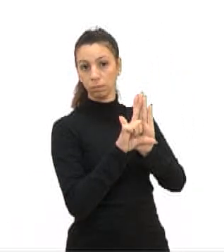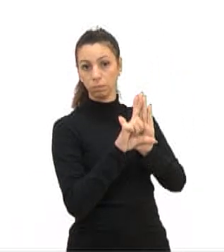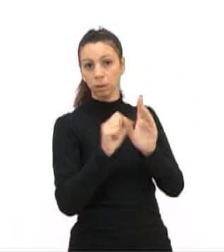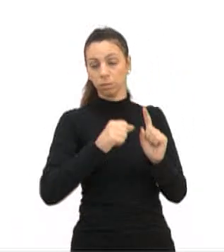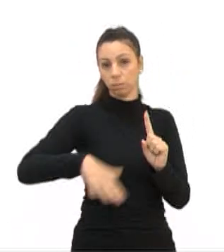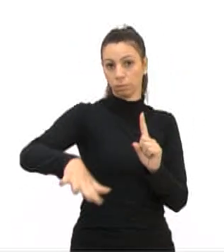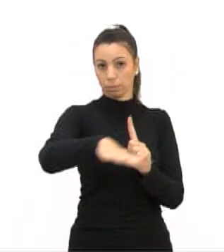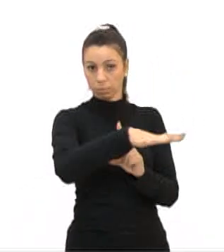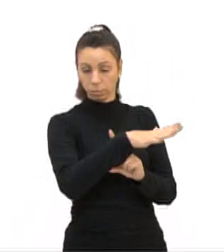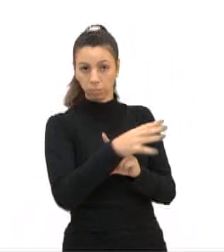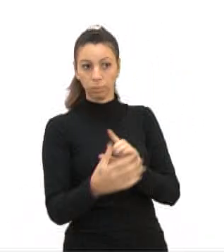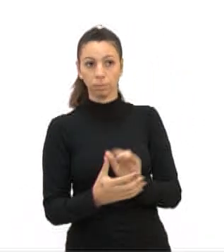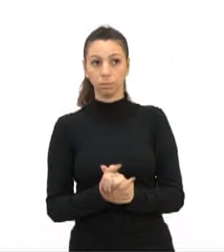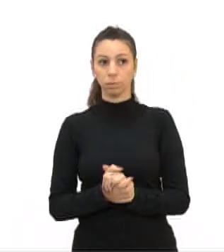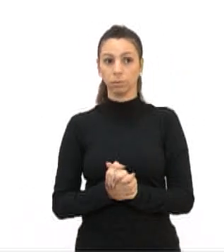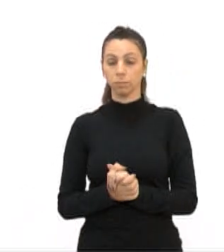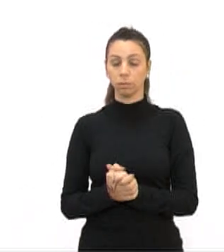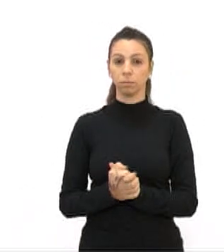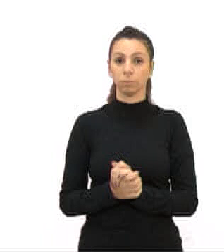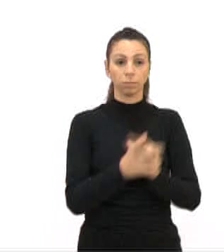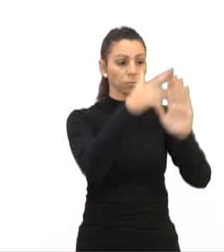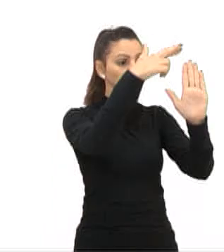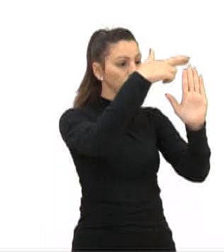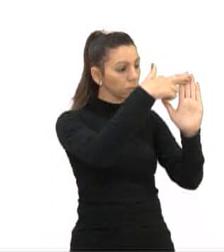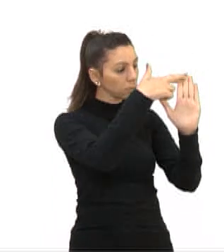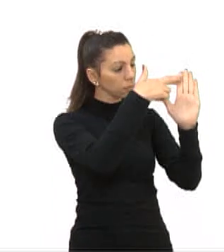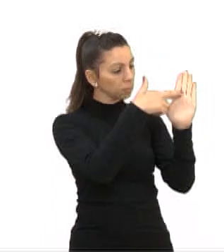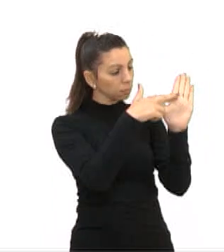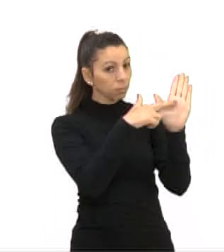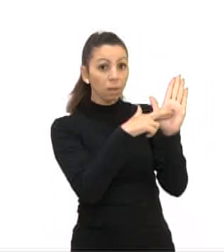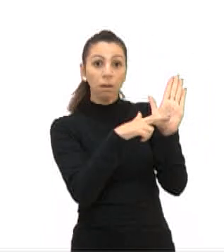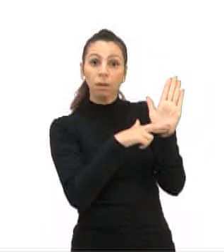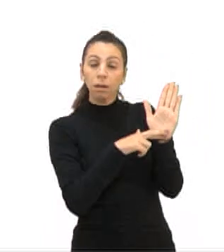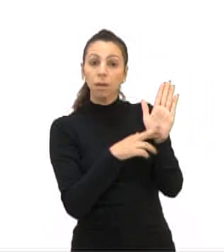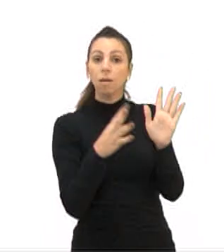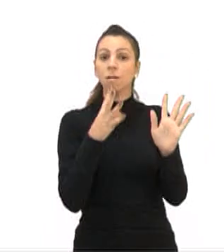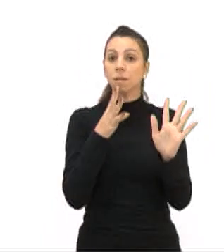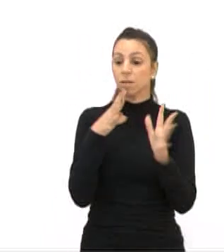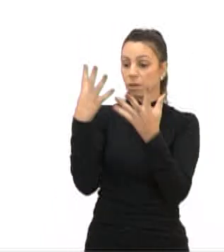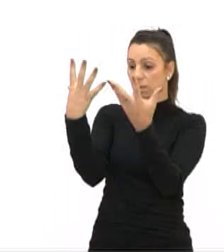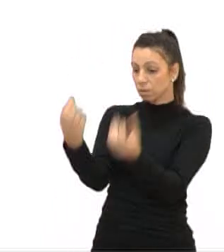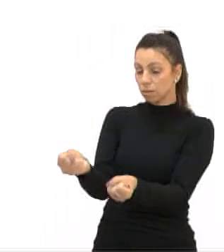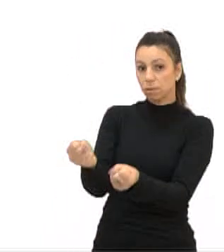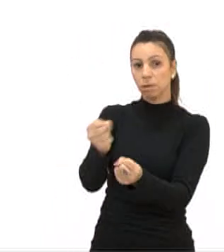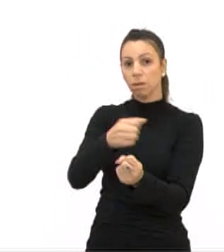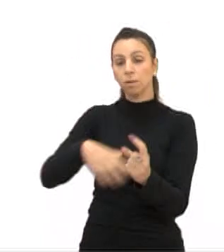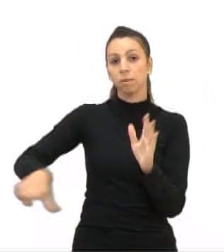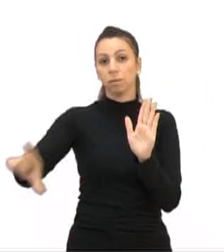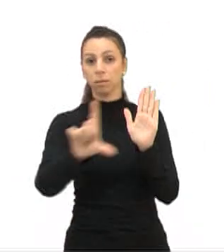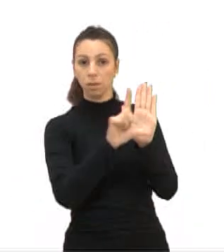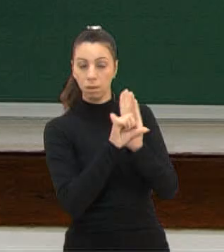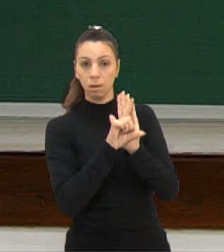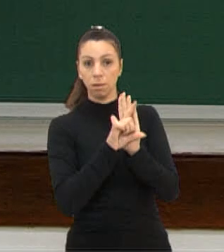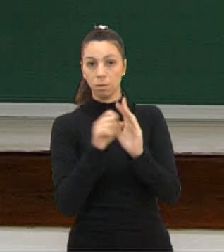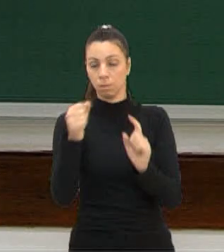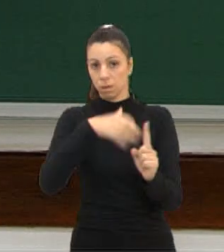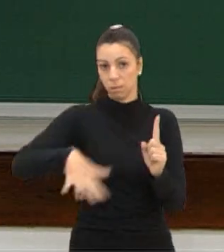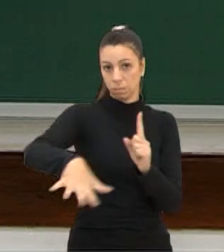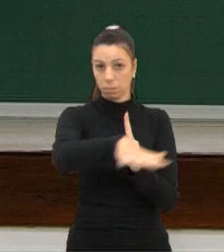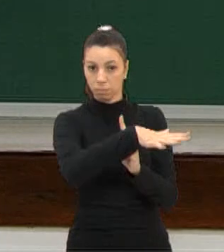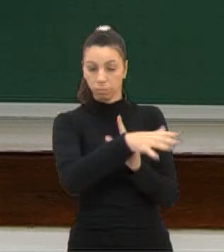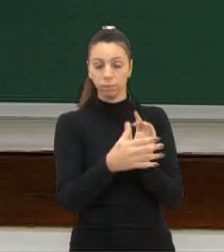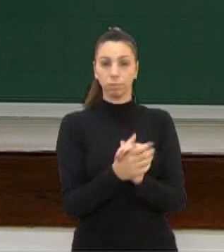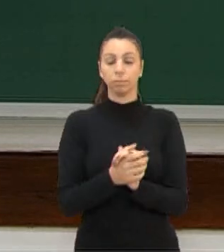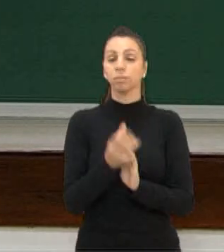interessante. Procedimentos padronizados socialmente, reconhecidos, aceitos e sancionados pela sociedade.